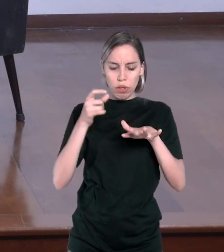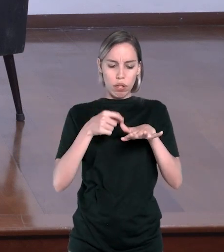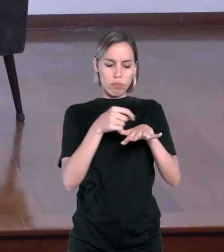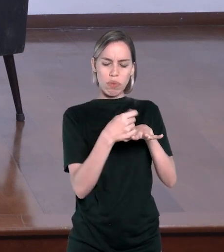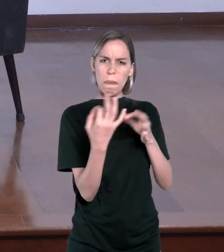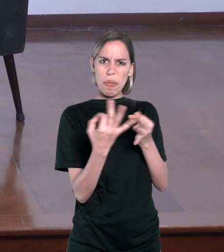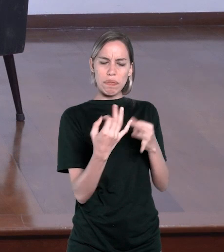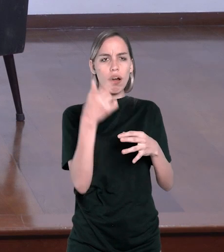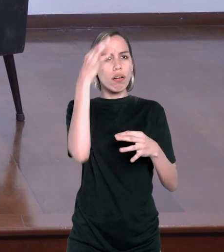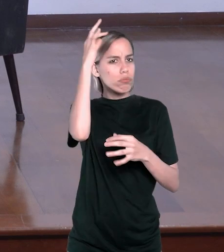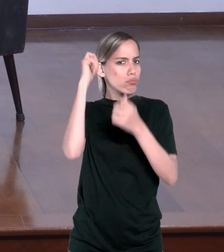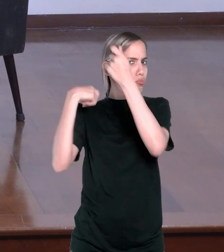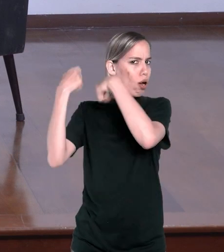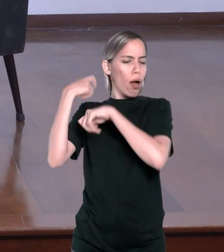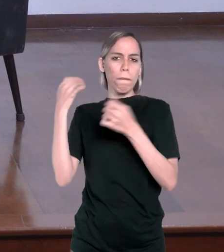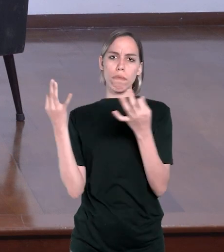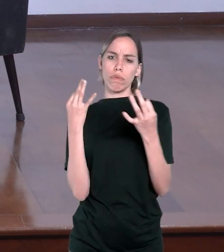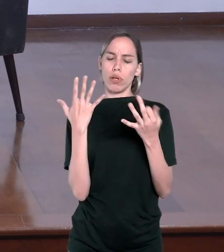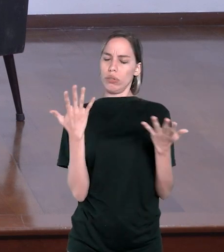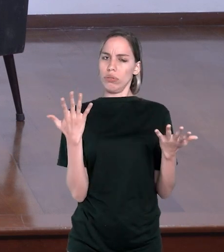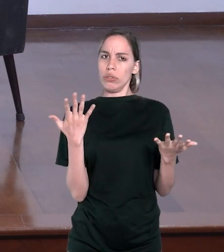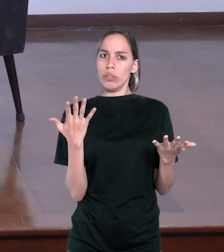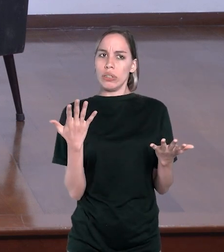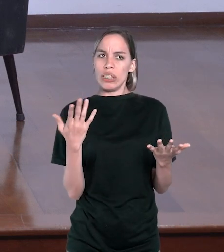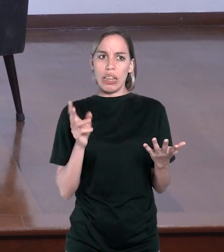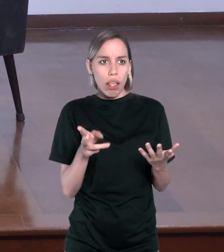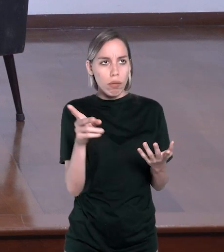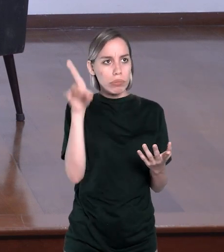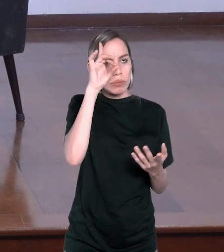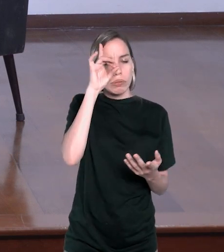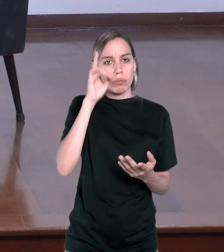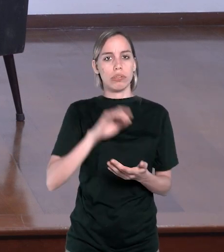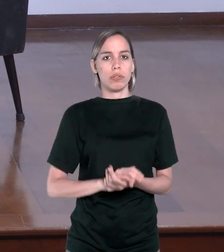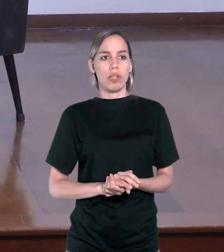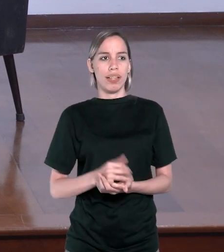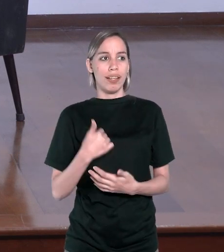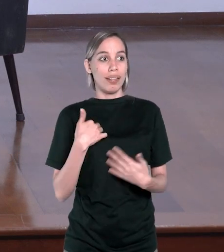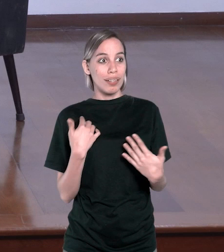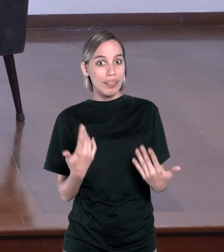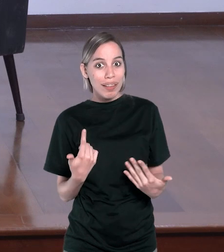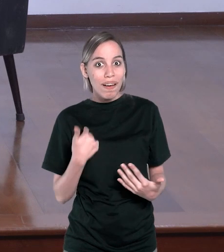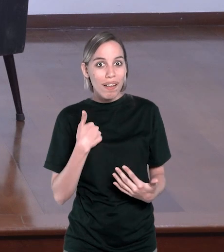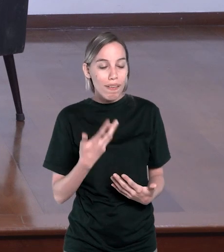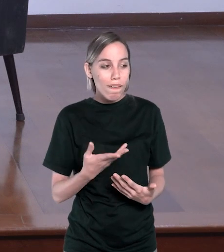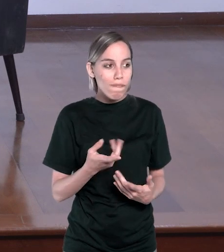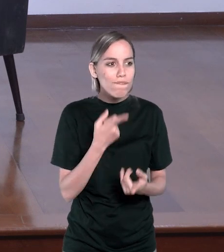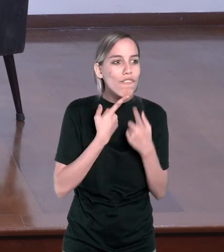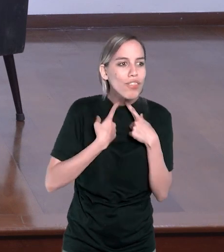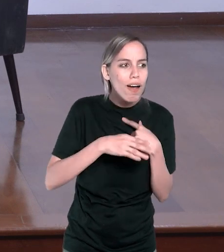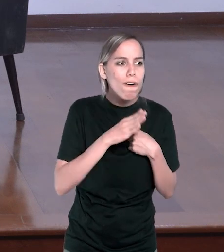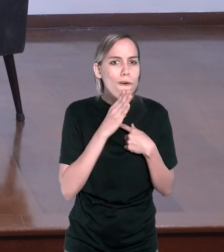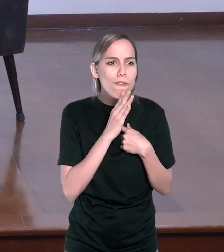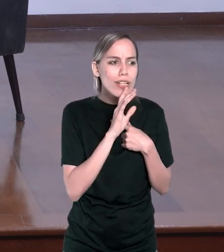perfeitas o tempo todo. E por exemplo, então eu estou com muita vontade de conhecer um pouco mais a história delas,